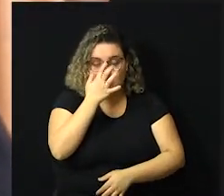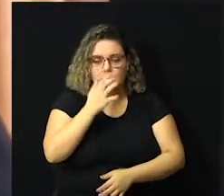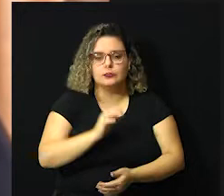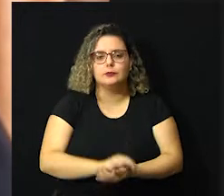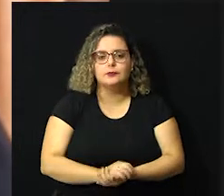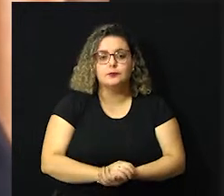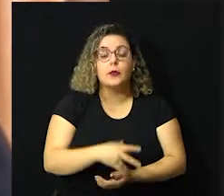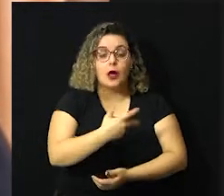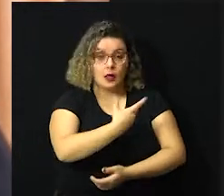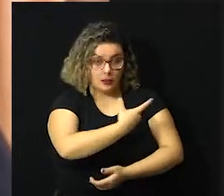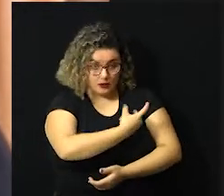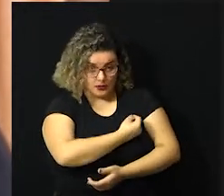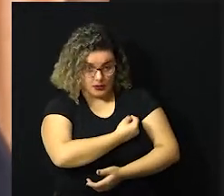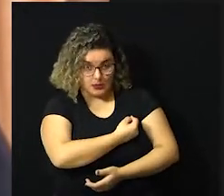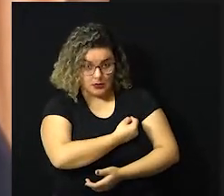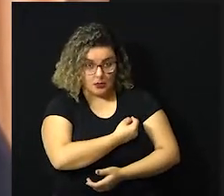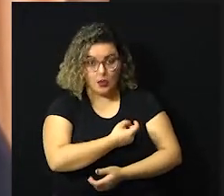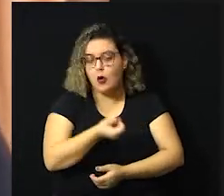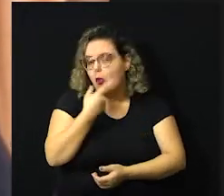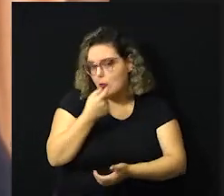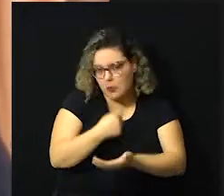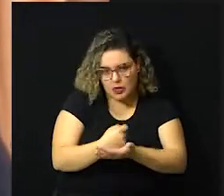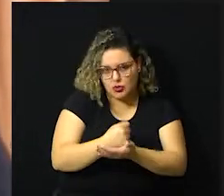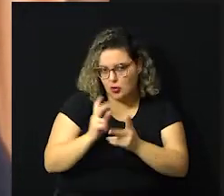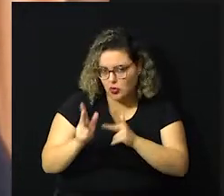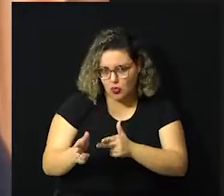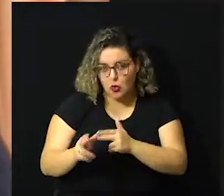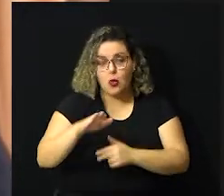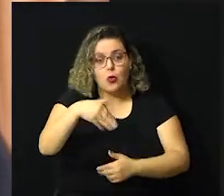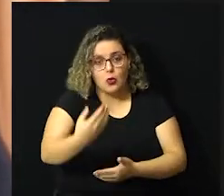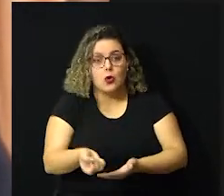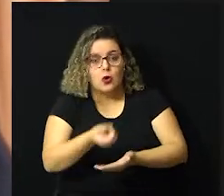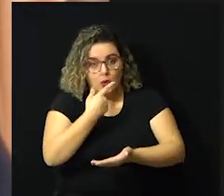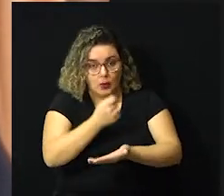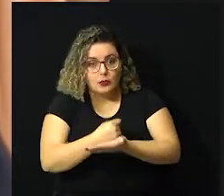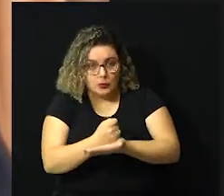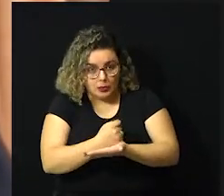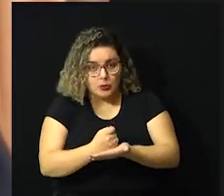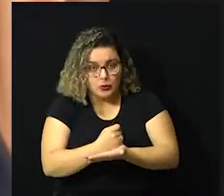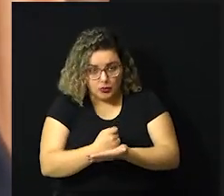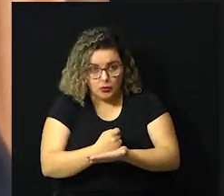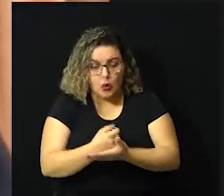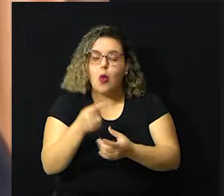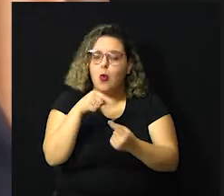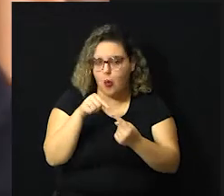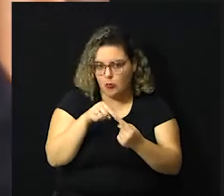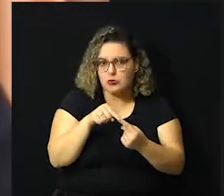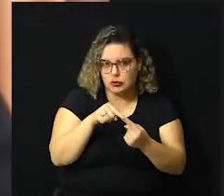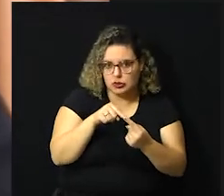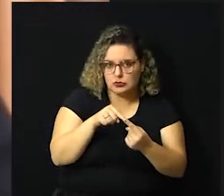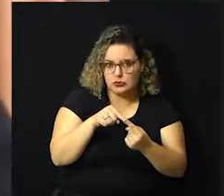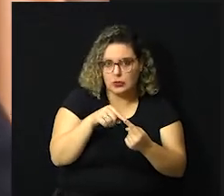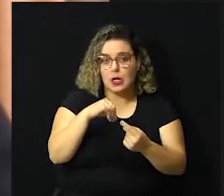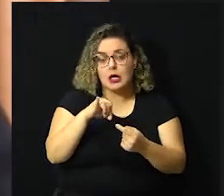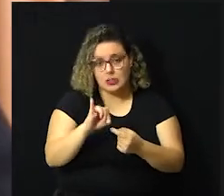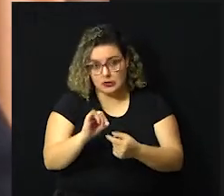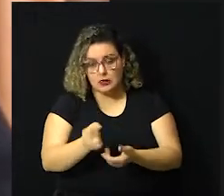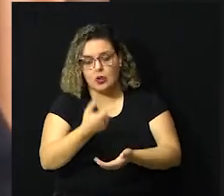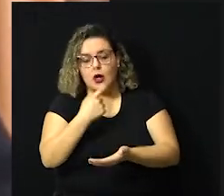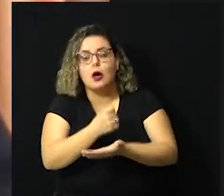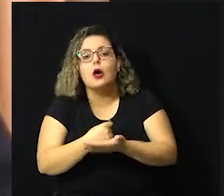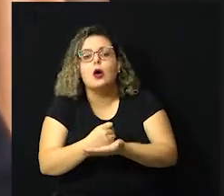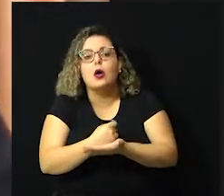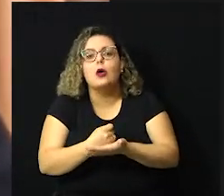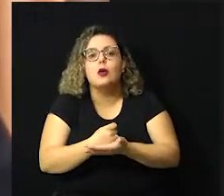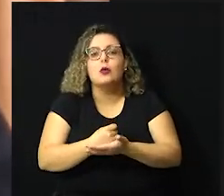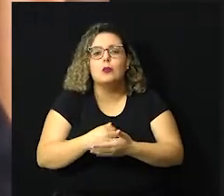A vacina, ela funciona como um medicamento. Quando você toma um medicamento, você toma com um determinado objetivo. Se você toma um remédio para aliviar